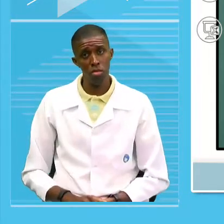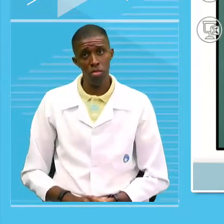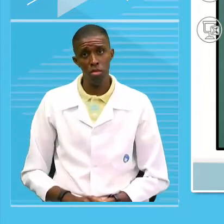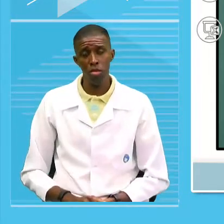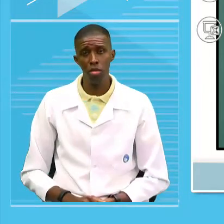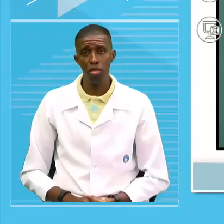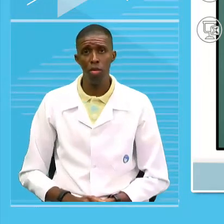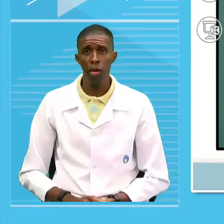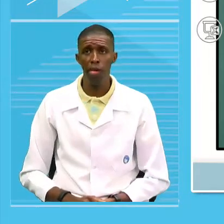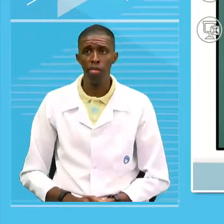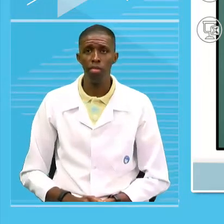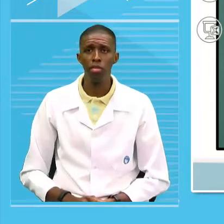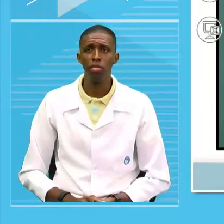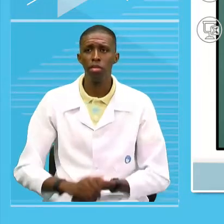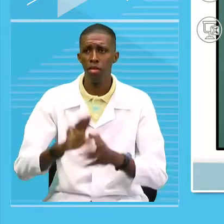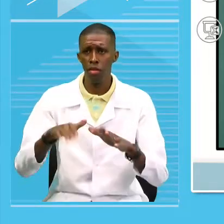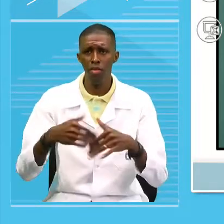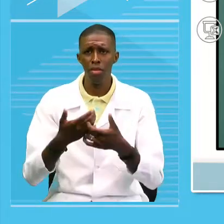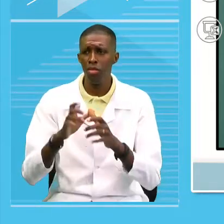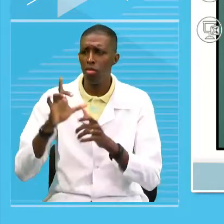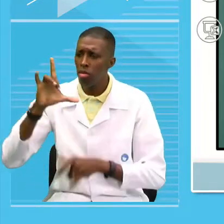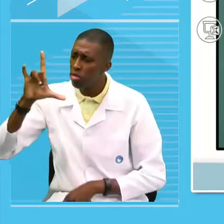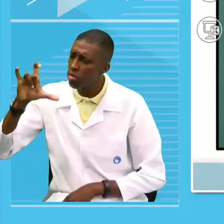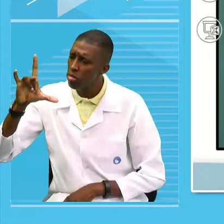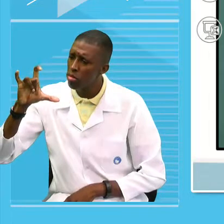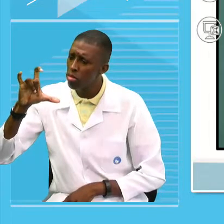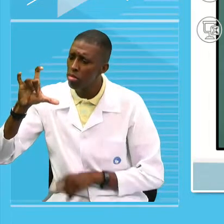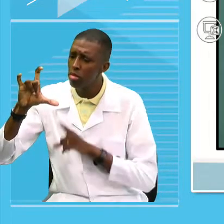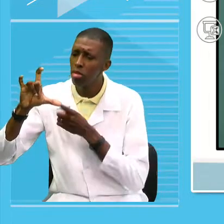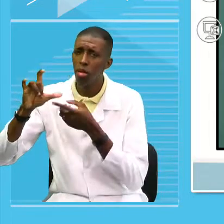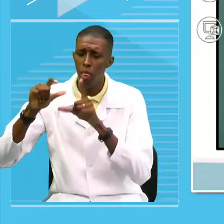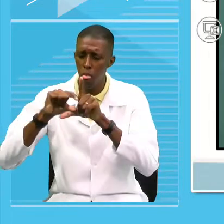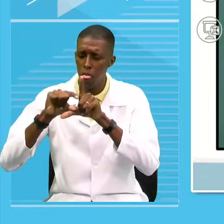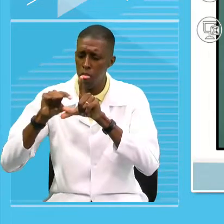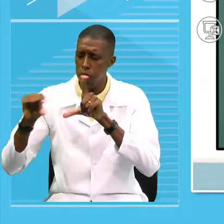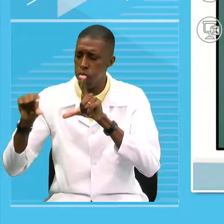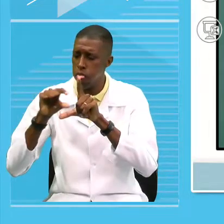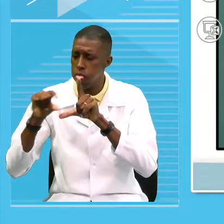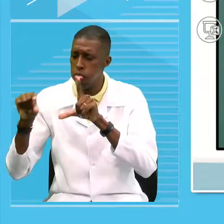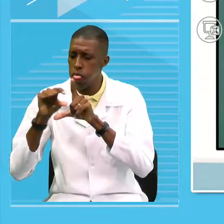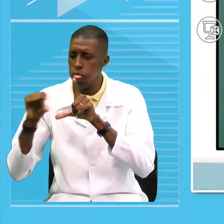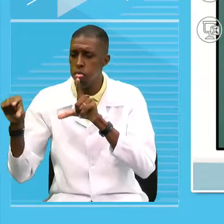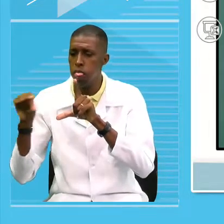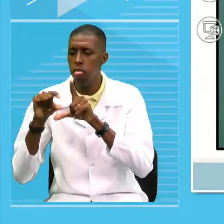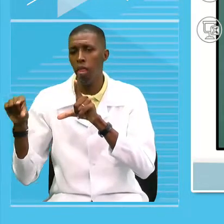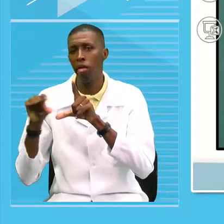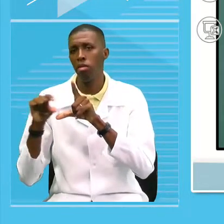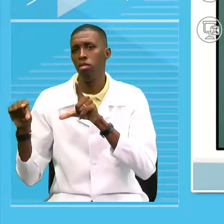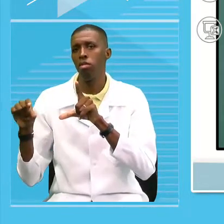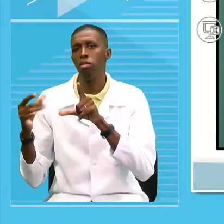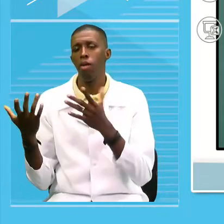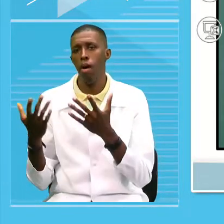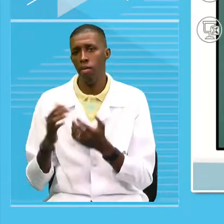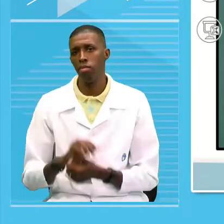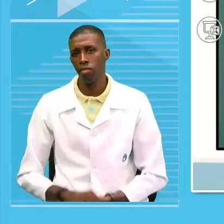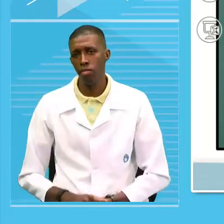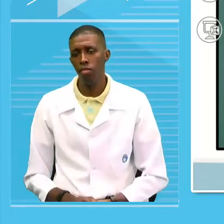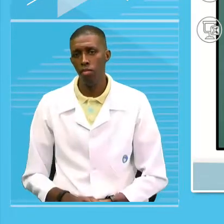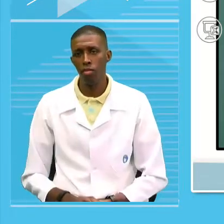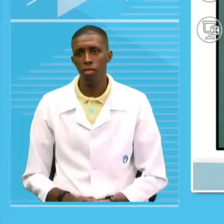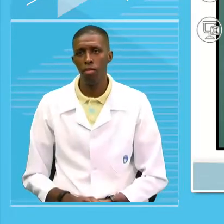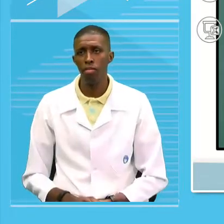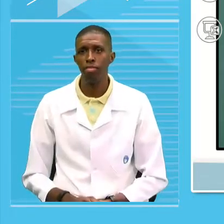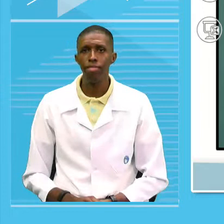não uma legenda no Instagram mas acabou se transformando em um textão porque nós estamos perdendo cada vez mais